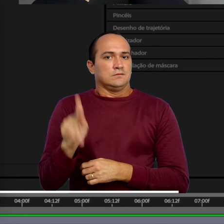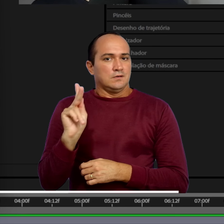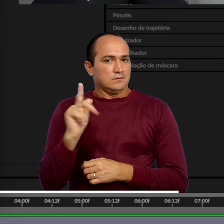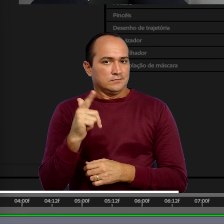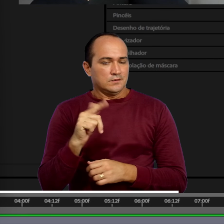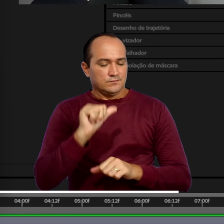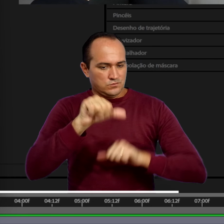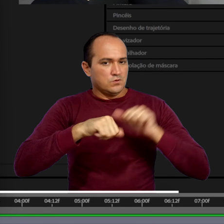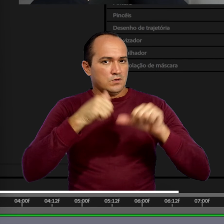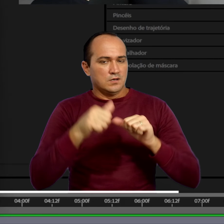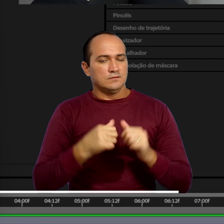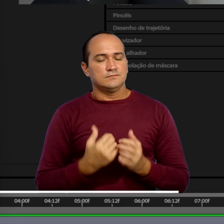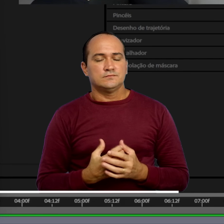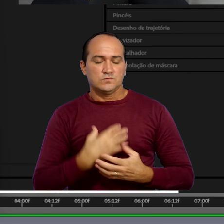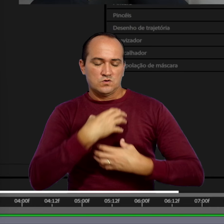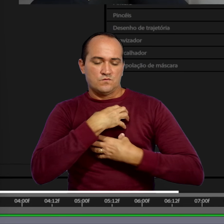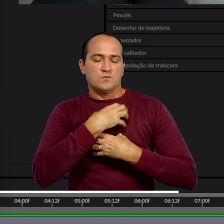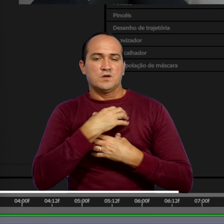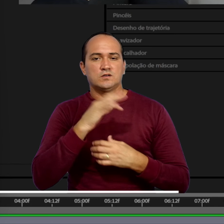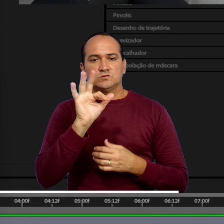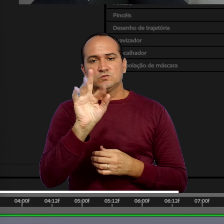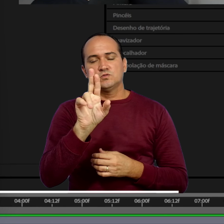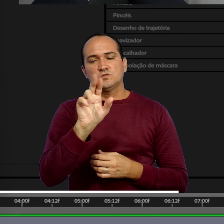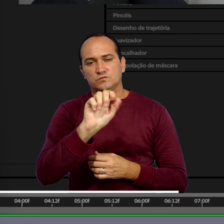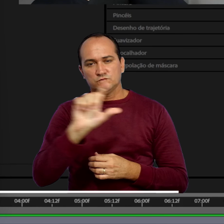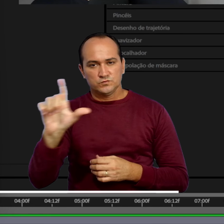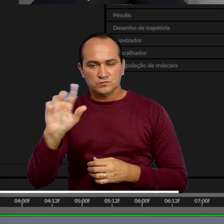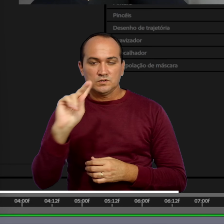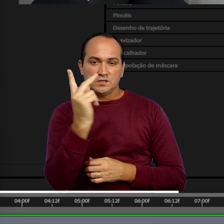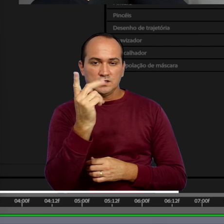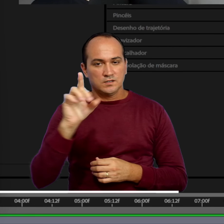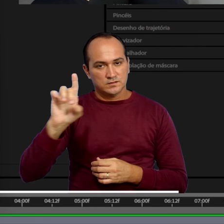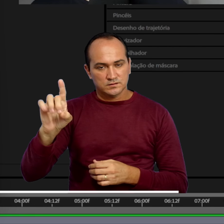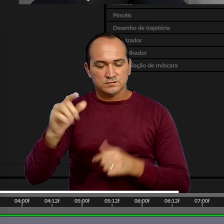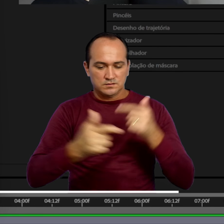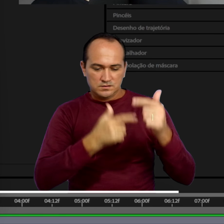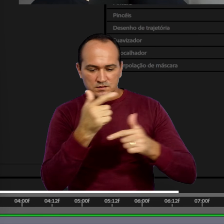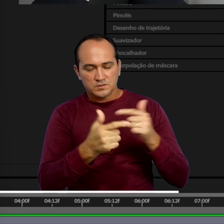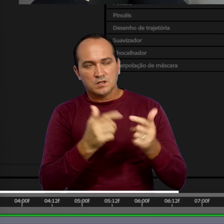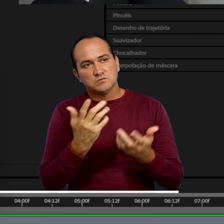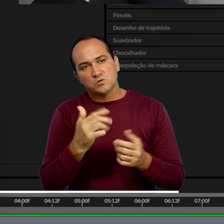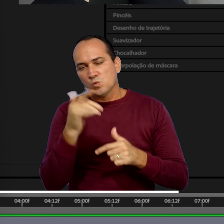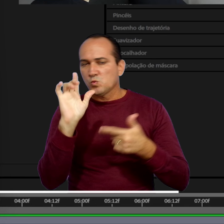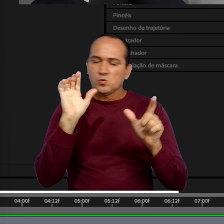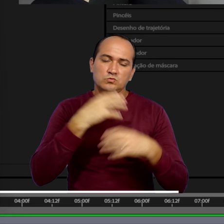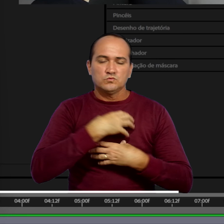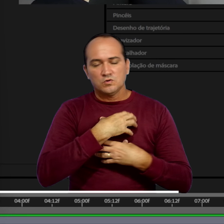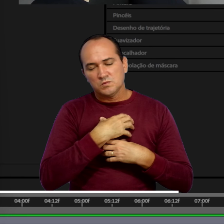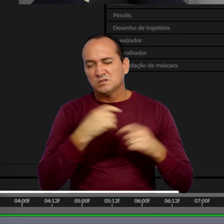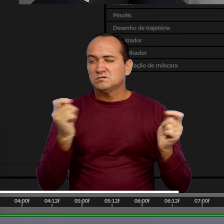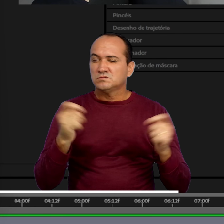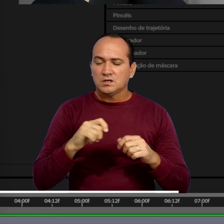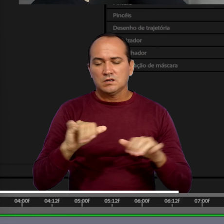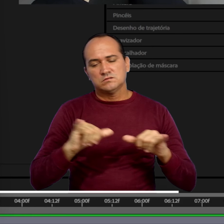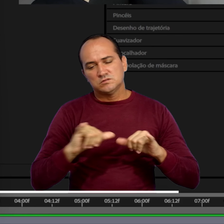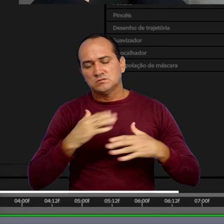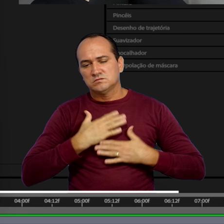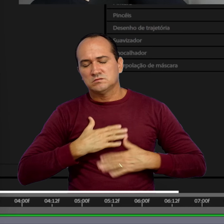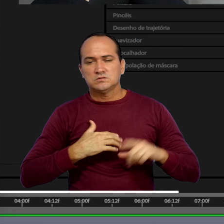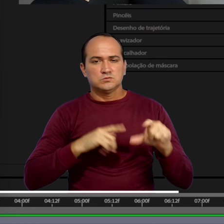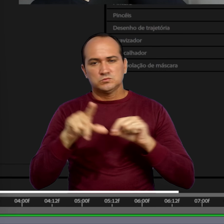4K. Então eu vou trocar aqui para o formato de Full HD, certo? Que é o formato que eu quero trabalhar. Se fosse um outro formato, eu poderia